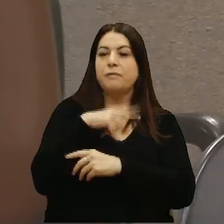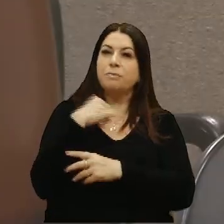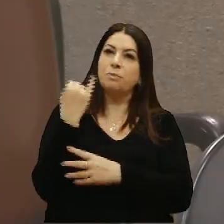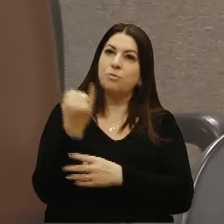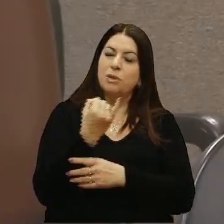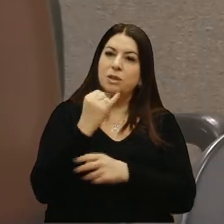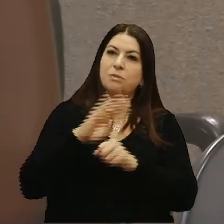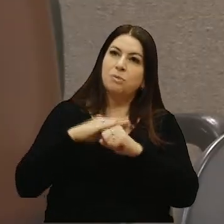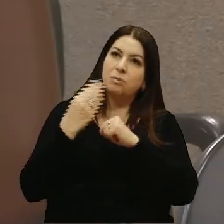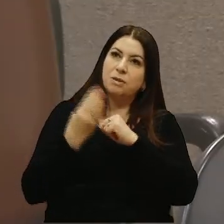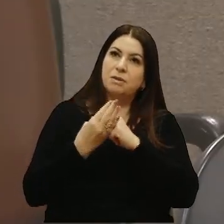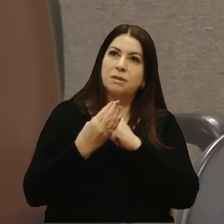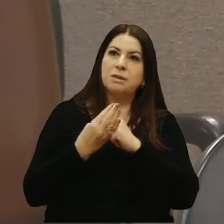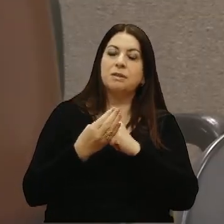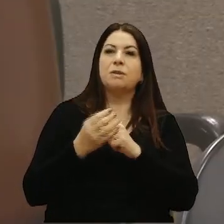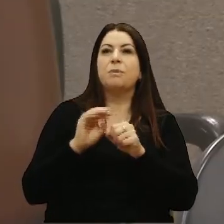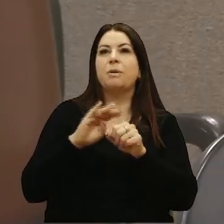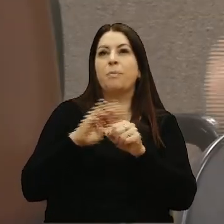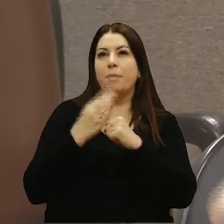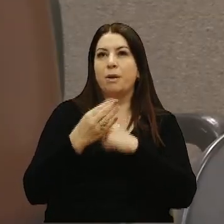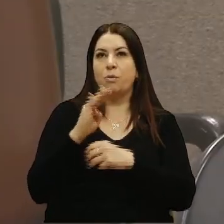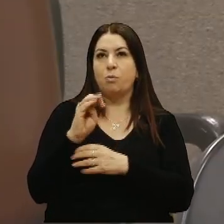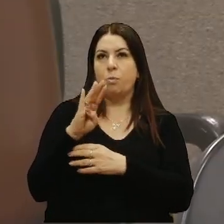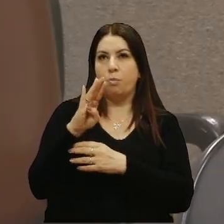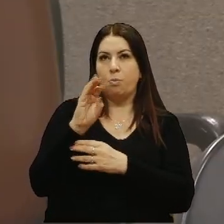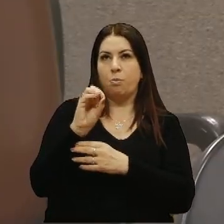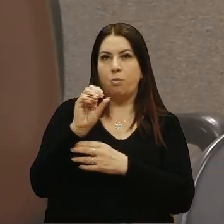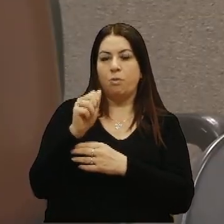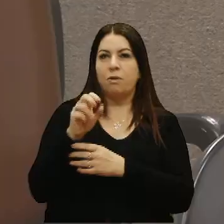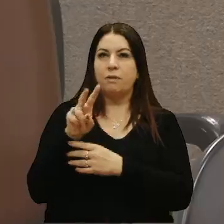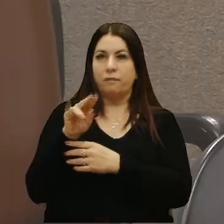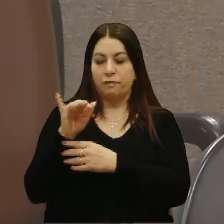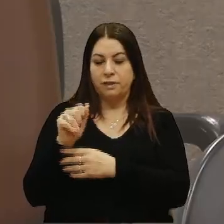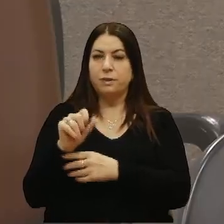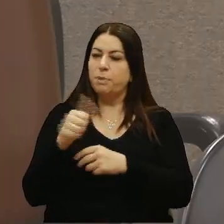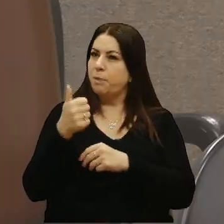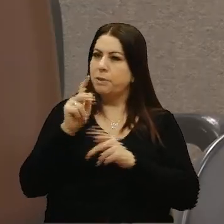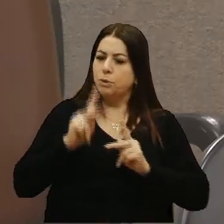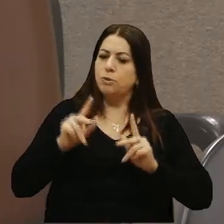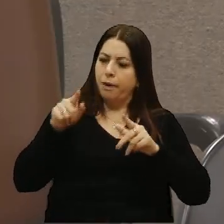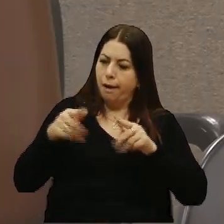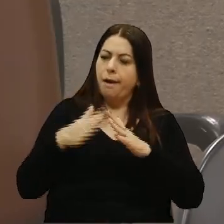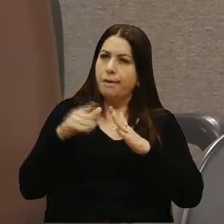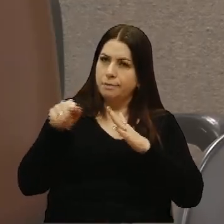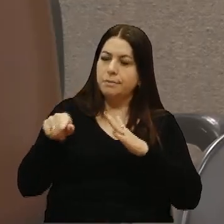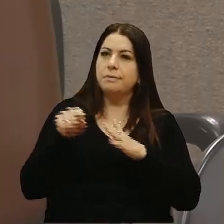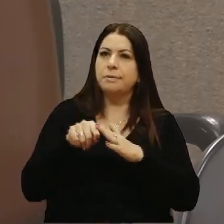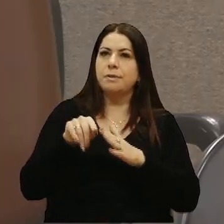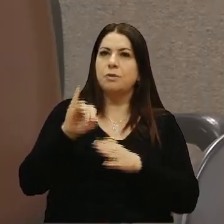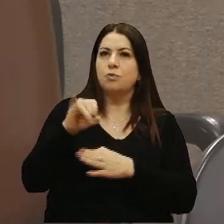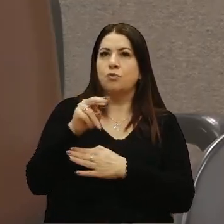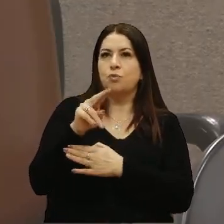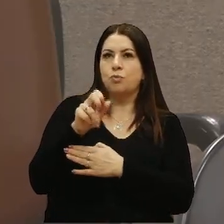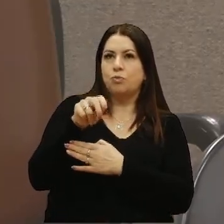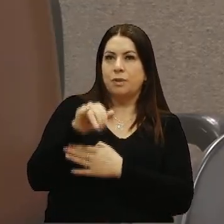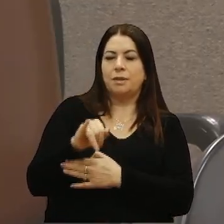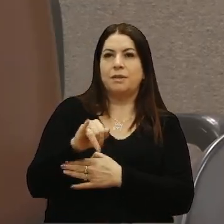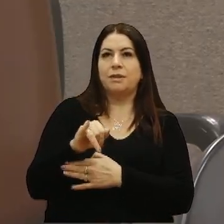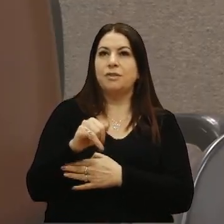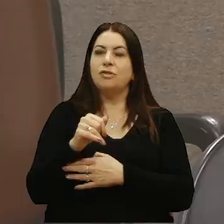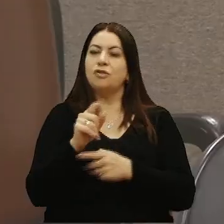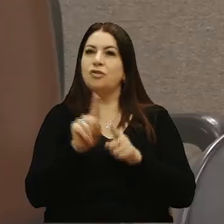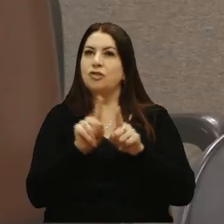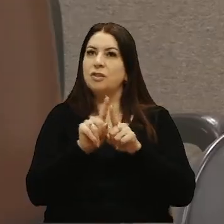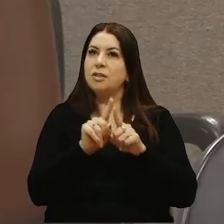no bairro, principalmente no bairro Boa Vista, foram um dos primeiros moradores ali, né? E o seu Joane tinha um trato com a minha mãe.